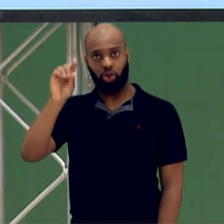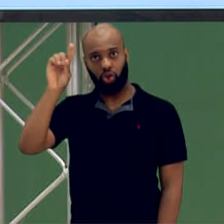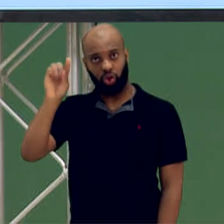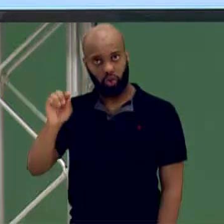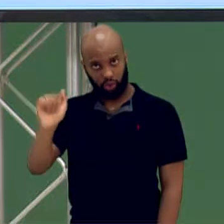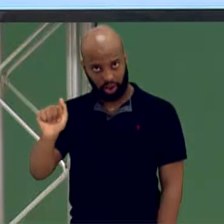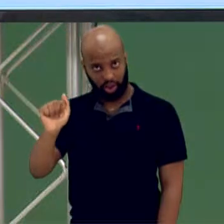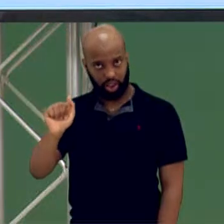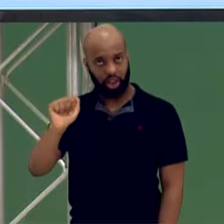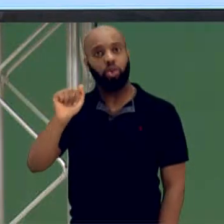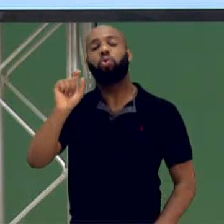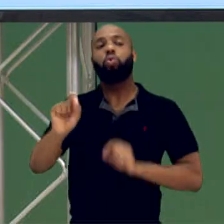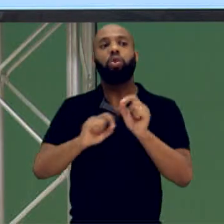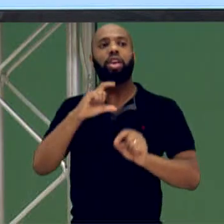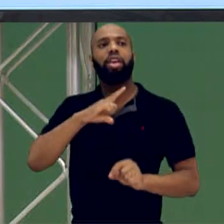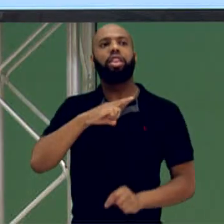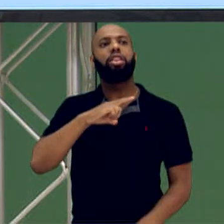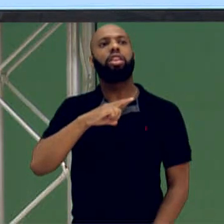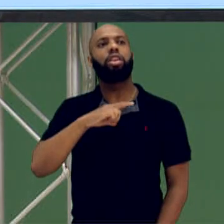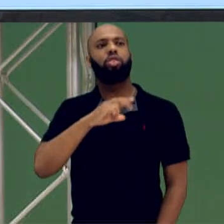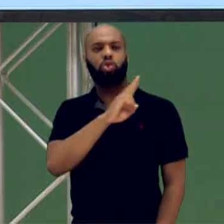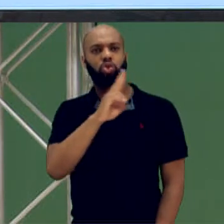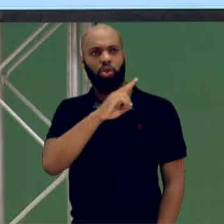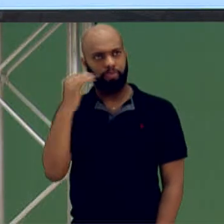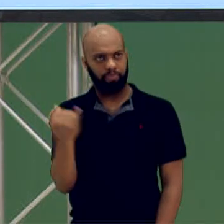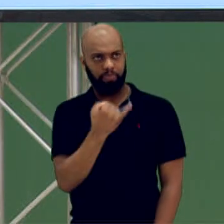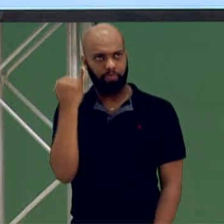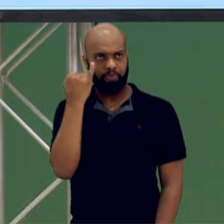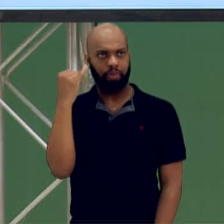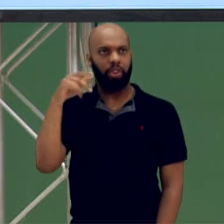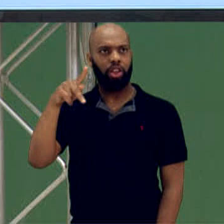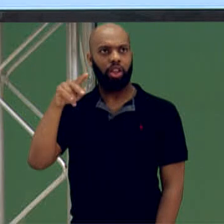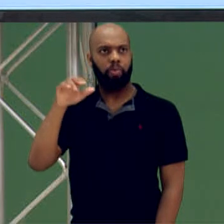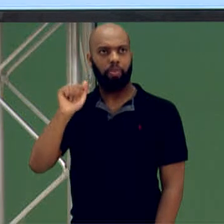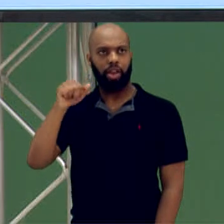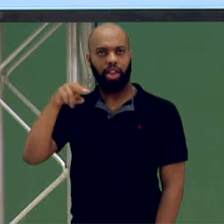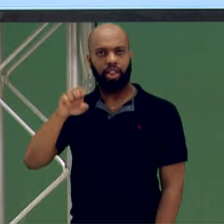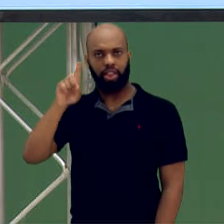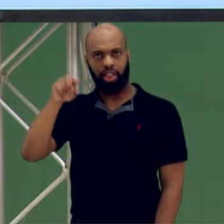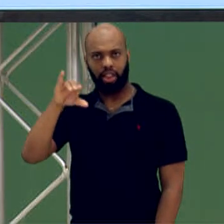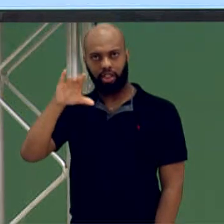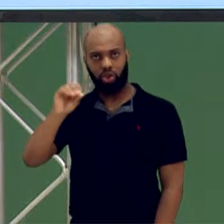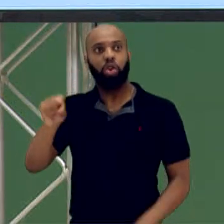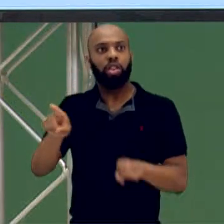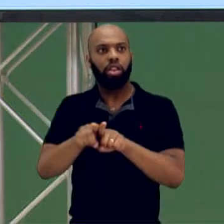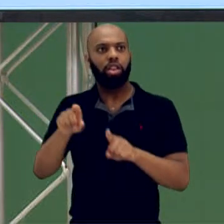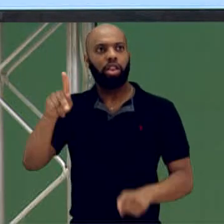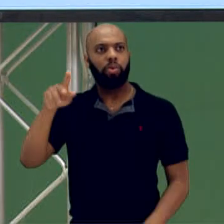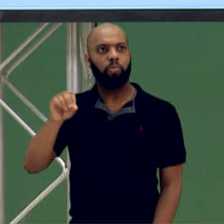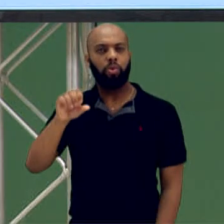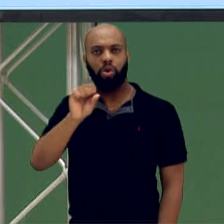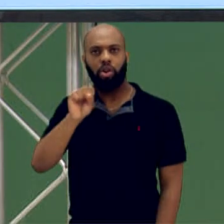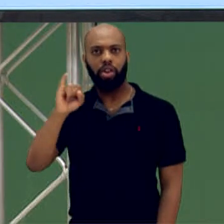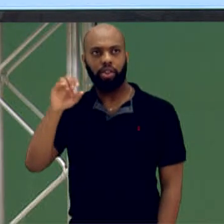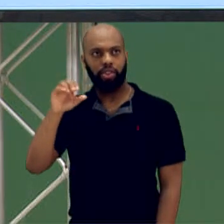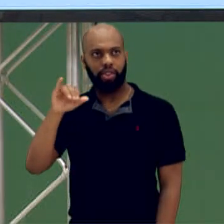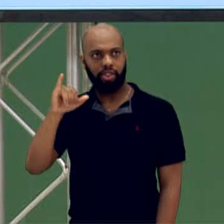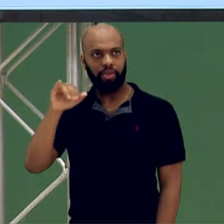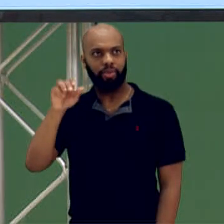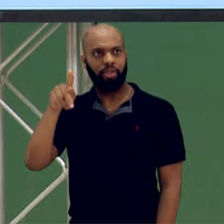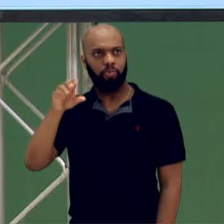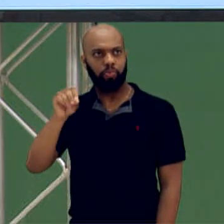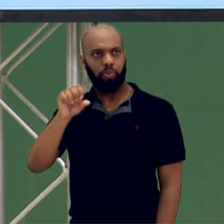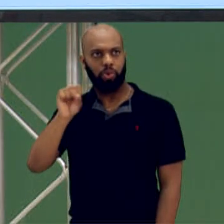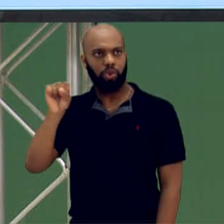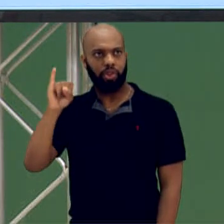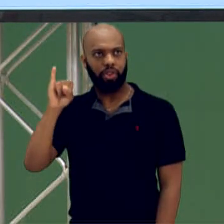médio ali, que vai ser 2 nomes importantes. Panécio e Posidônio, do século II ao século I a.C. E aqui